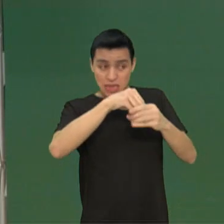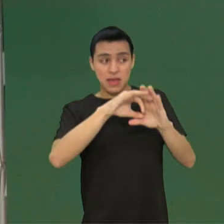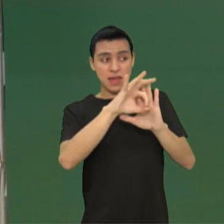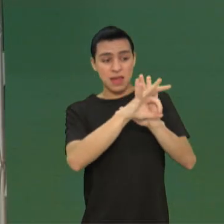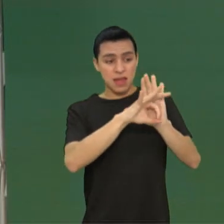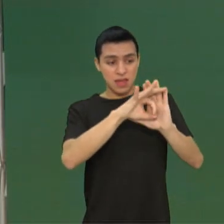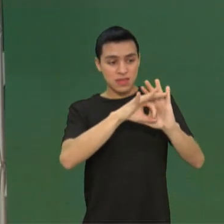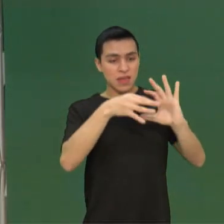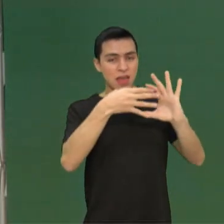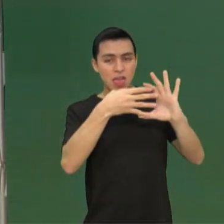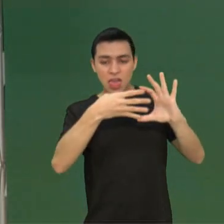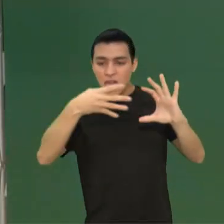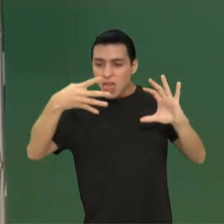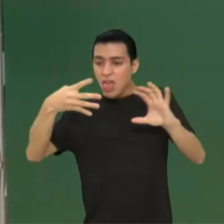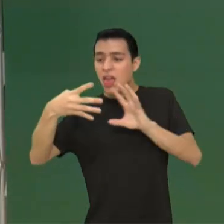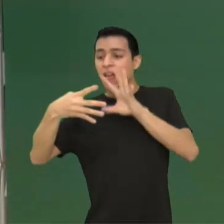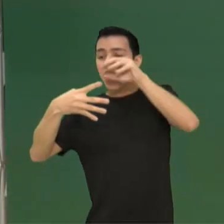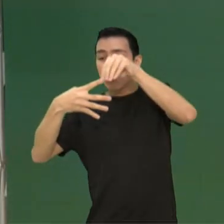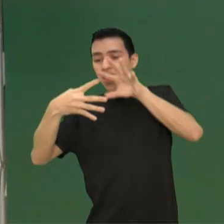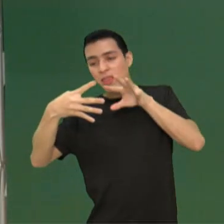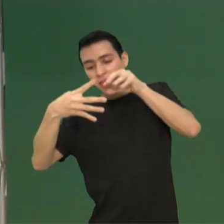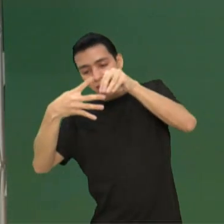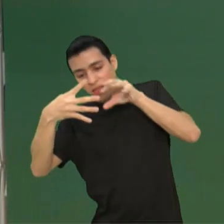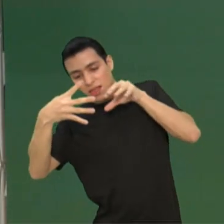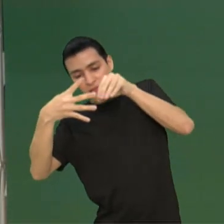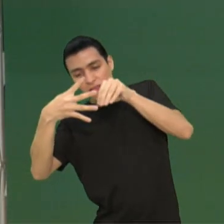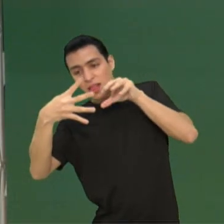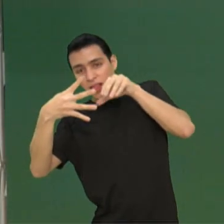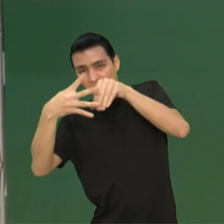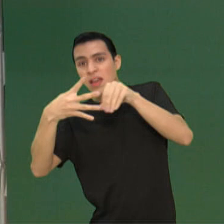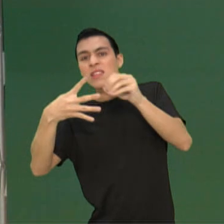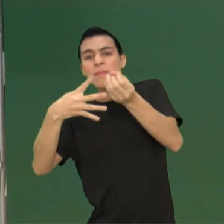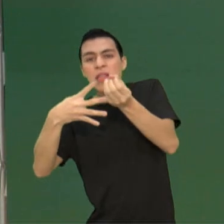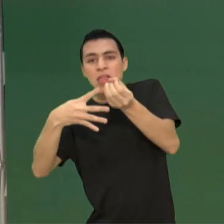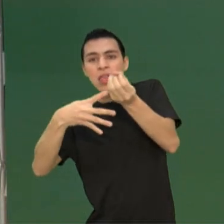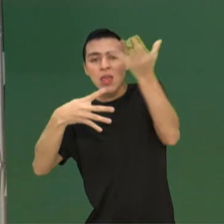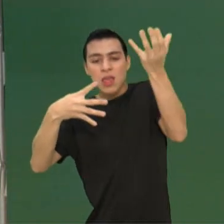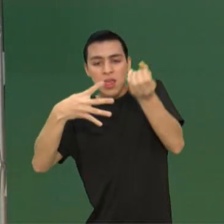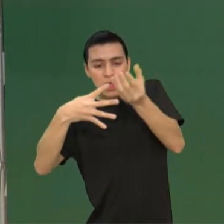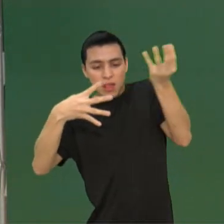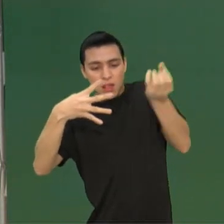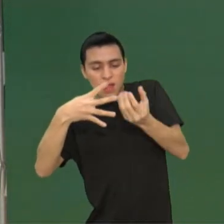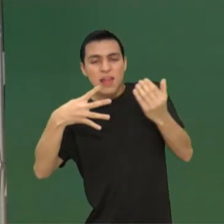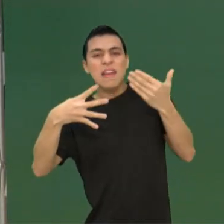que armazenam, liberam substâncias e transformam